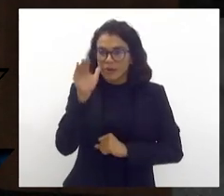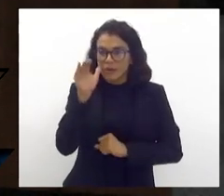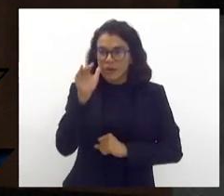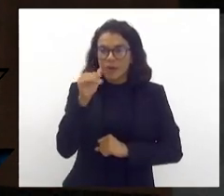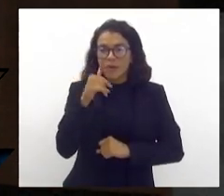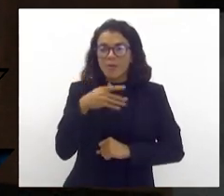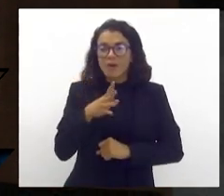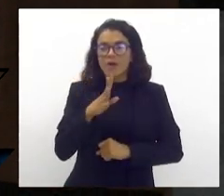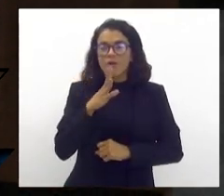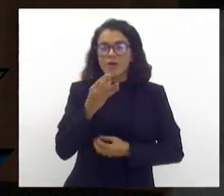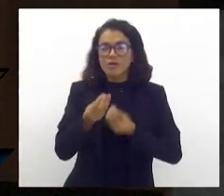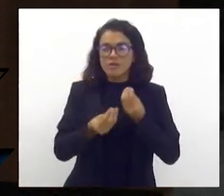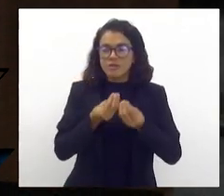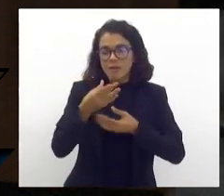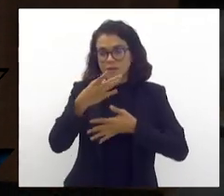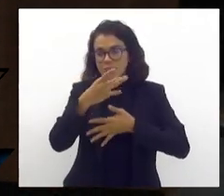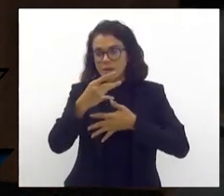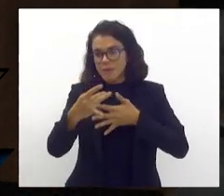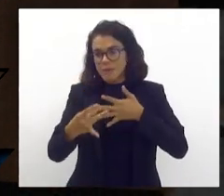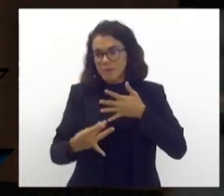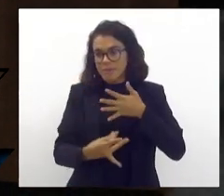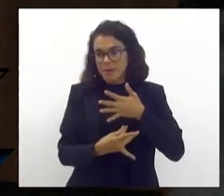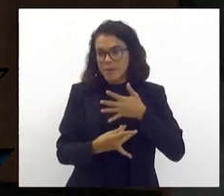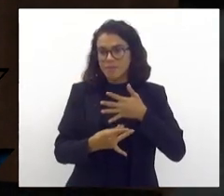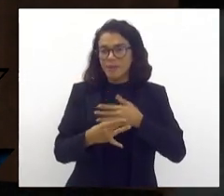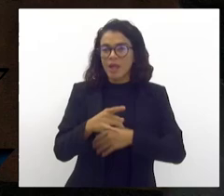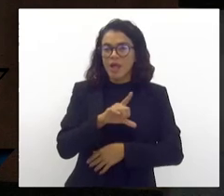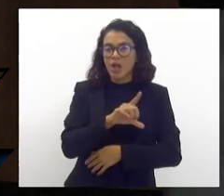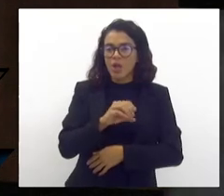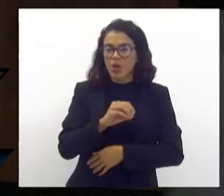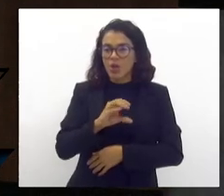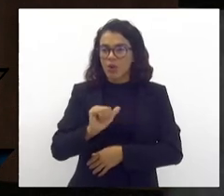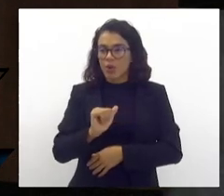para conhecer o teor da LOA e da PPA.